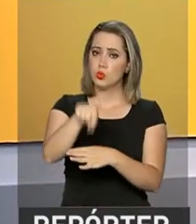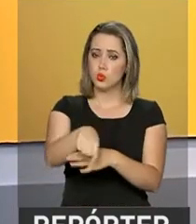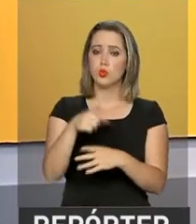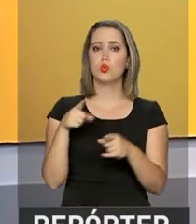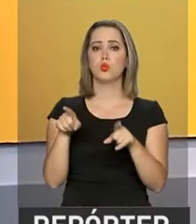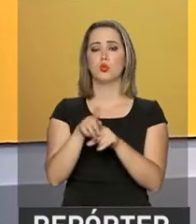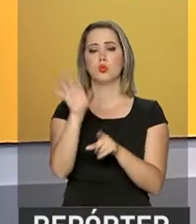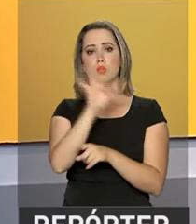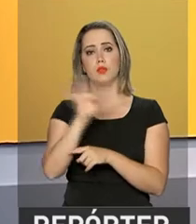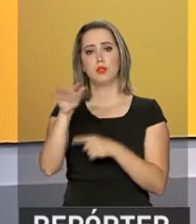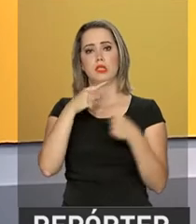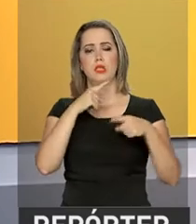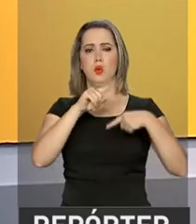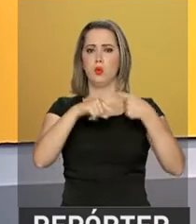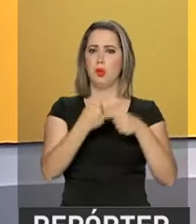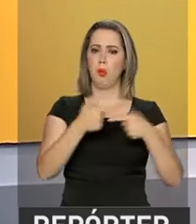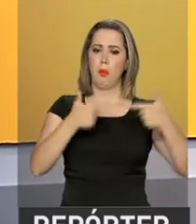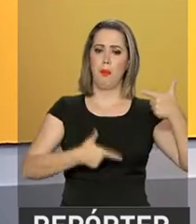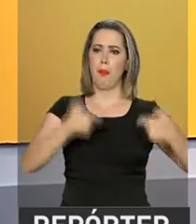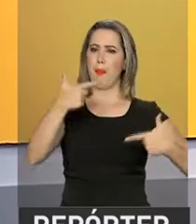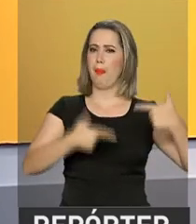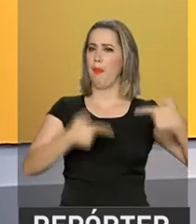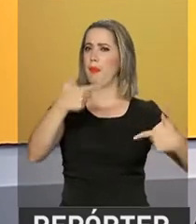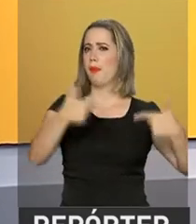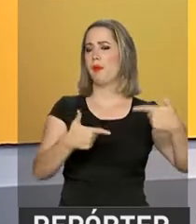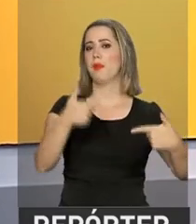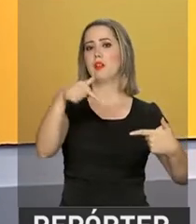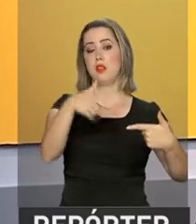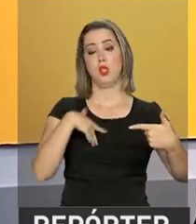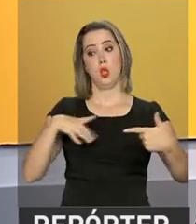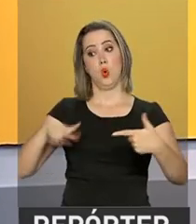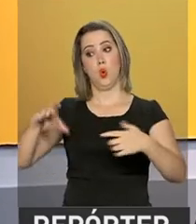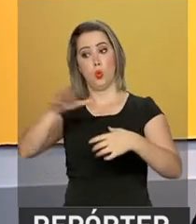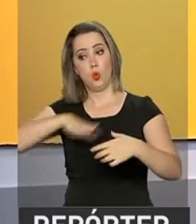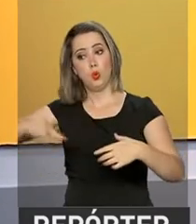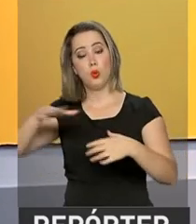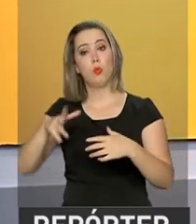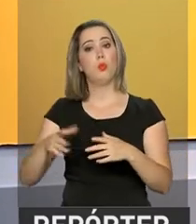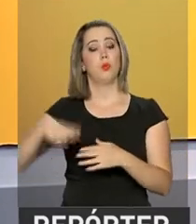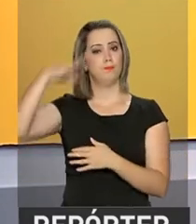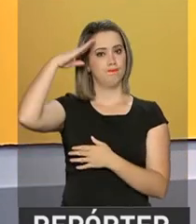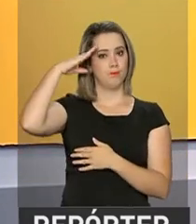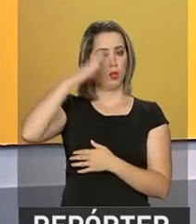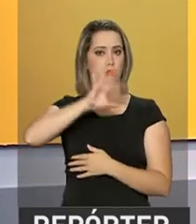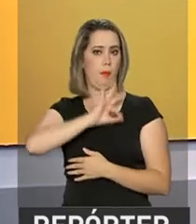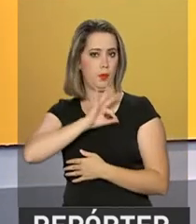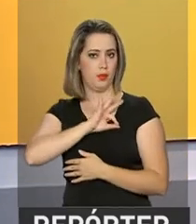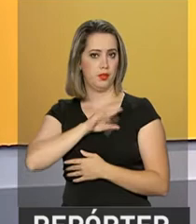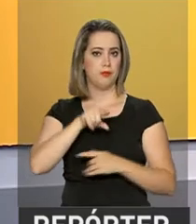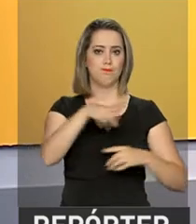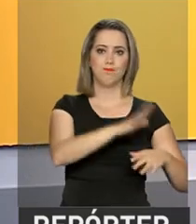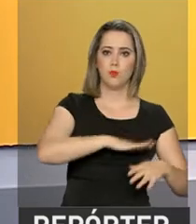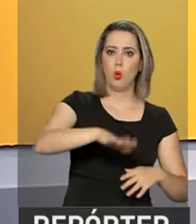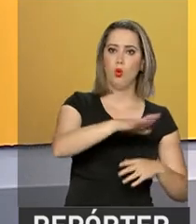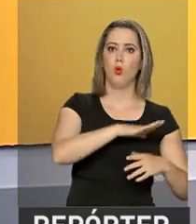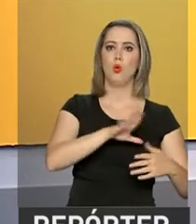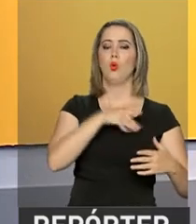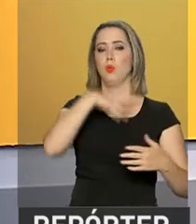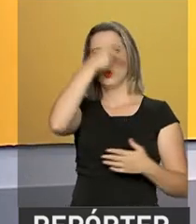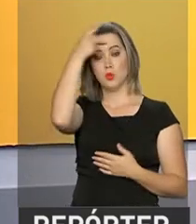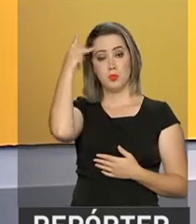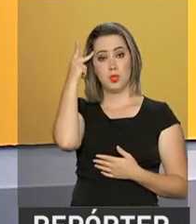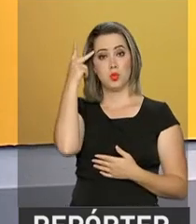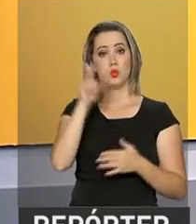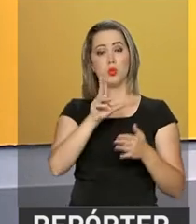entre traficantes e policiais na semana passada. As equipes vão trabalhar integradas com os órgãos